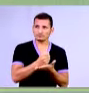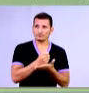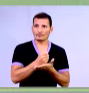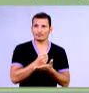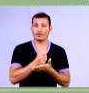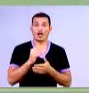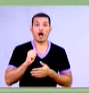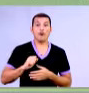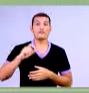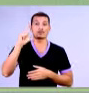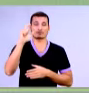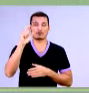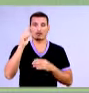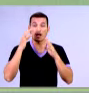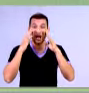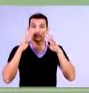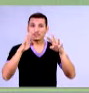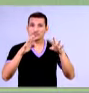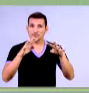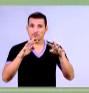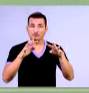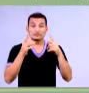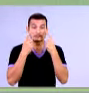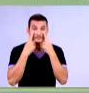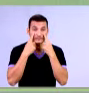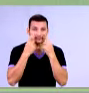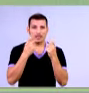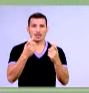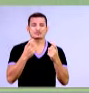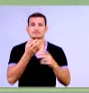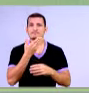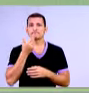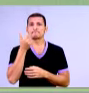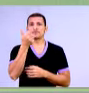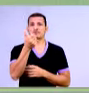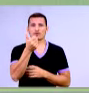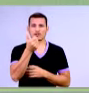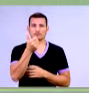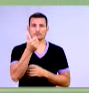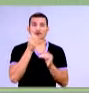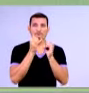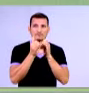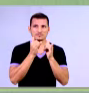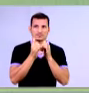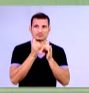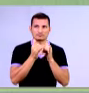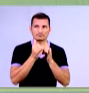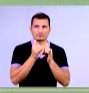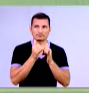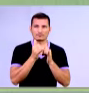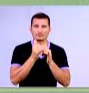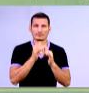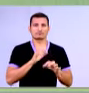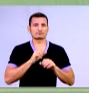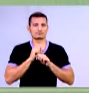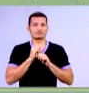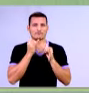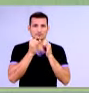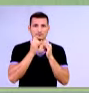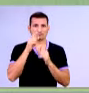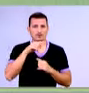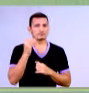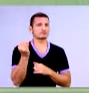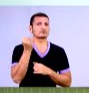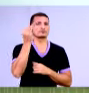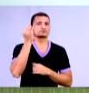aumentar a atenção, manter o interesse e melhorar a retenção da informação. Isso é muito importante.